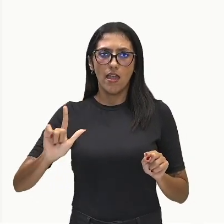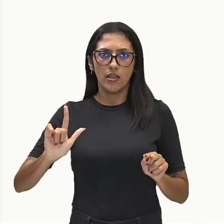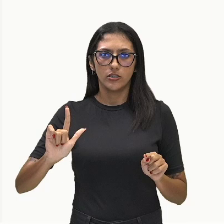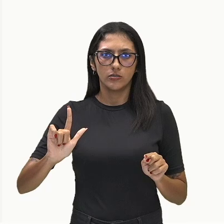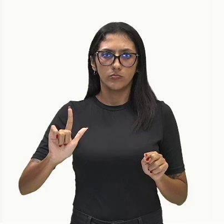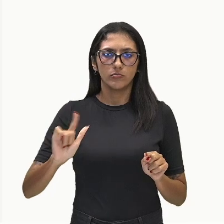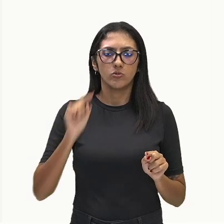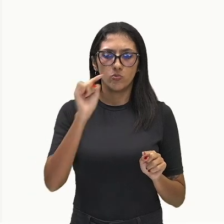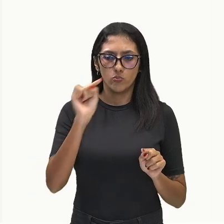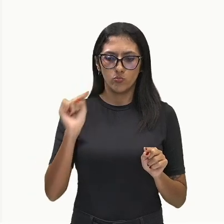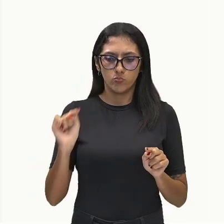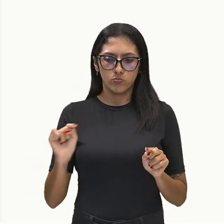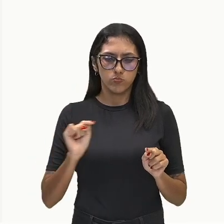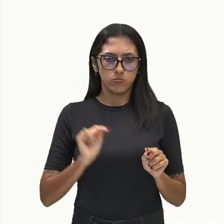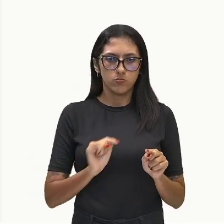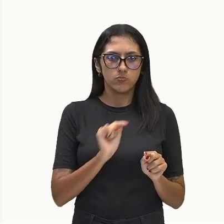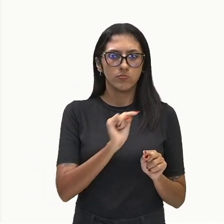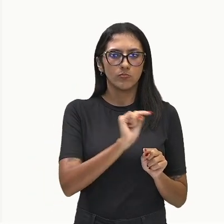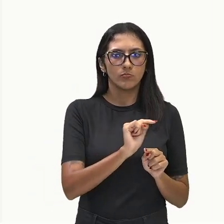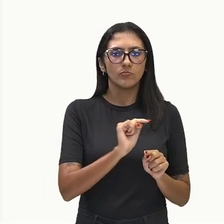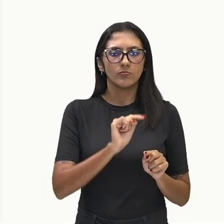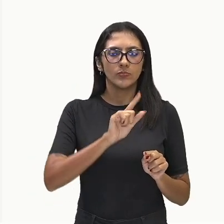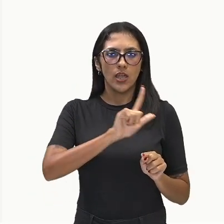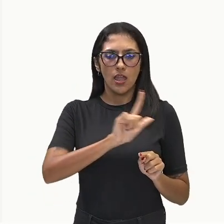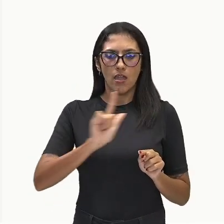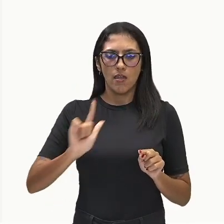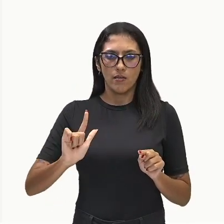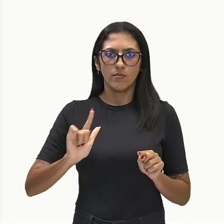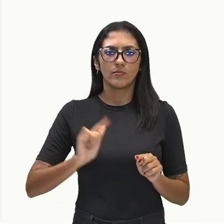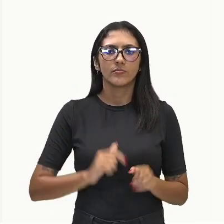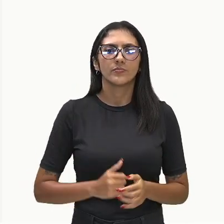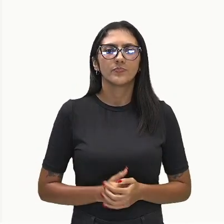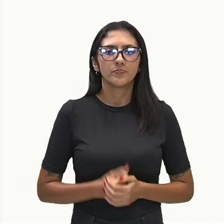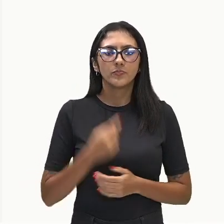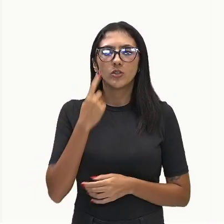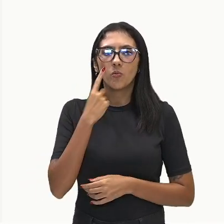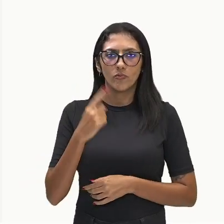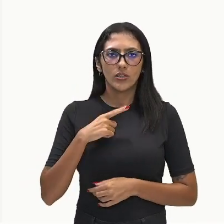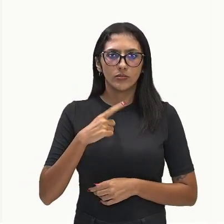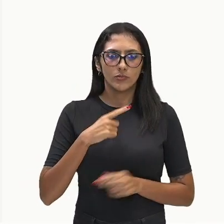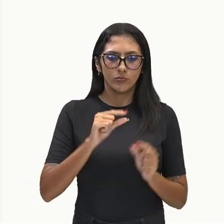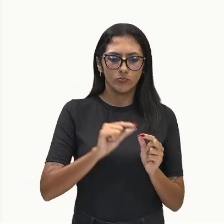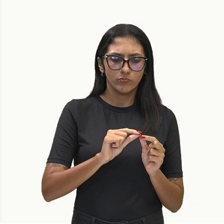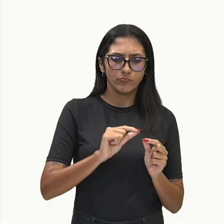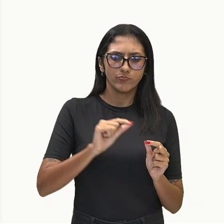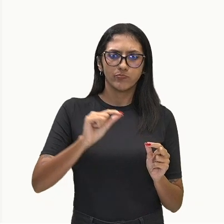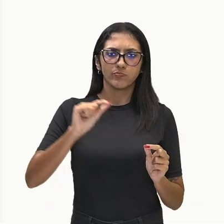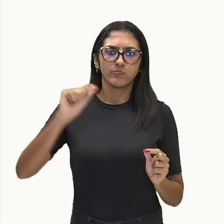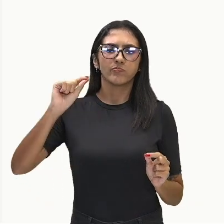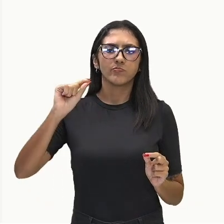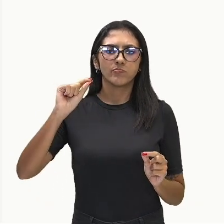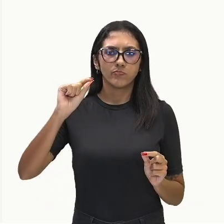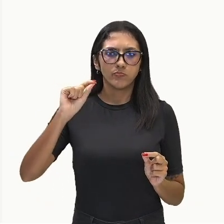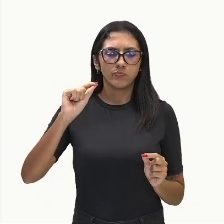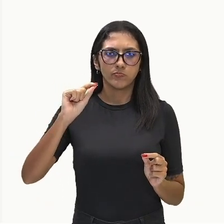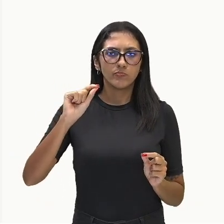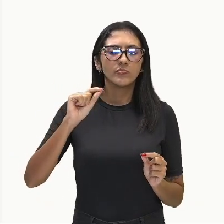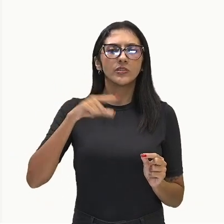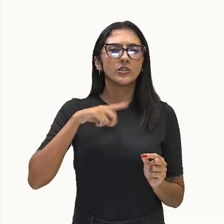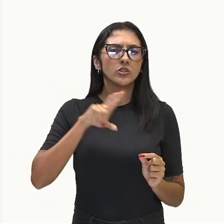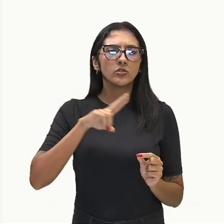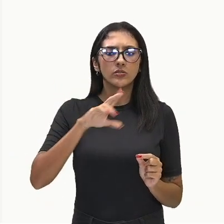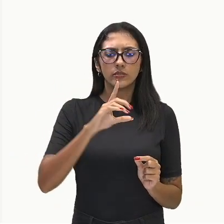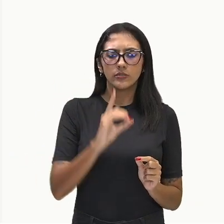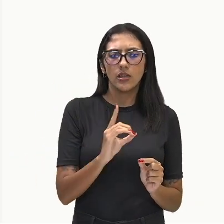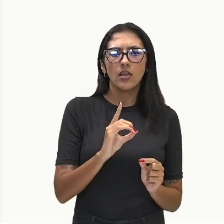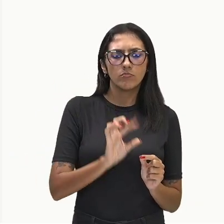L. E a gente tem aqui, passando essa reta ao meio do quadrado, a gente chama de D,